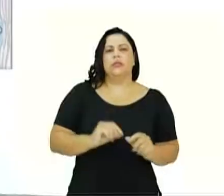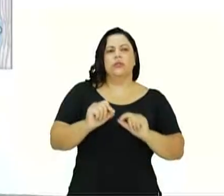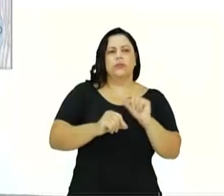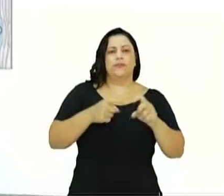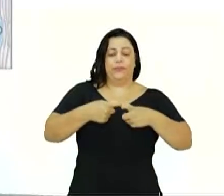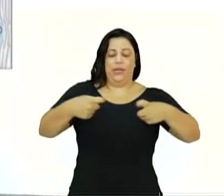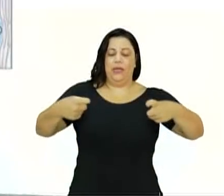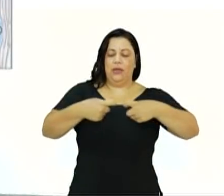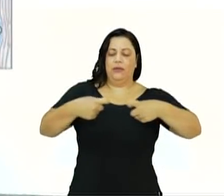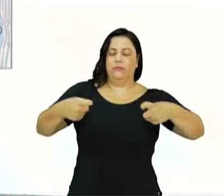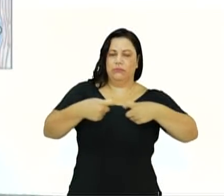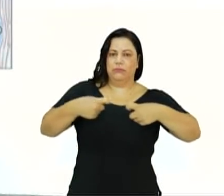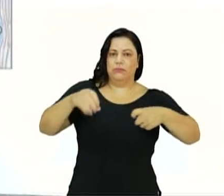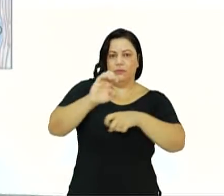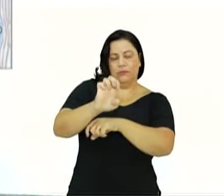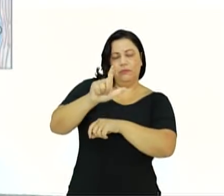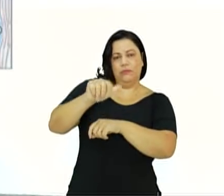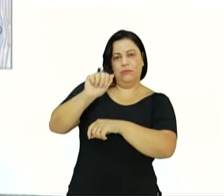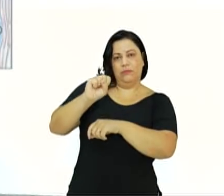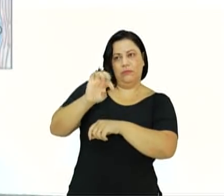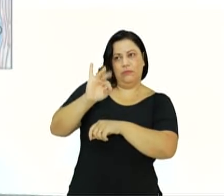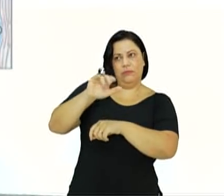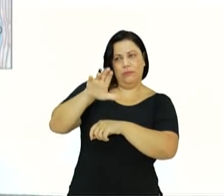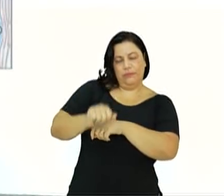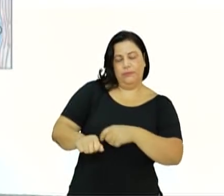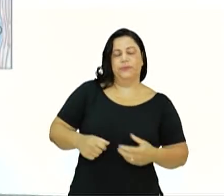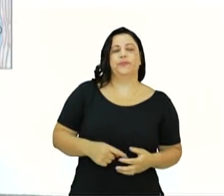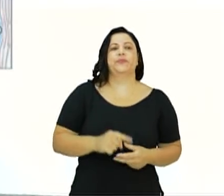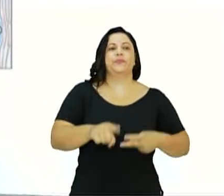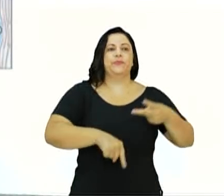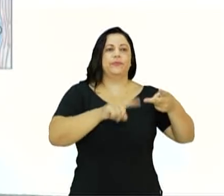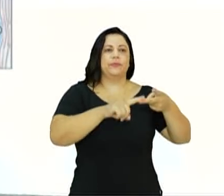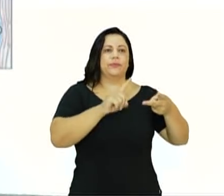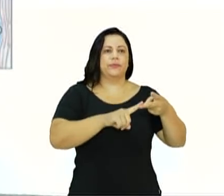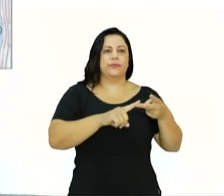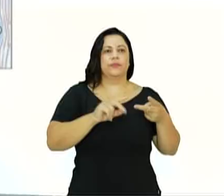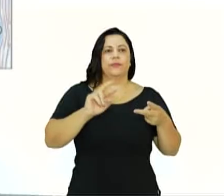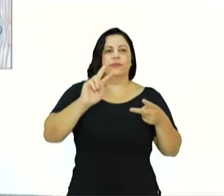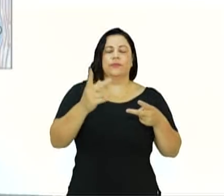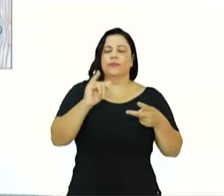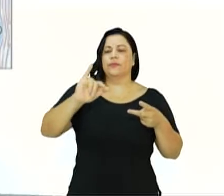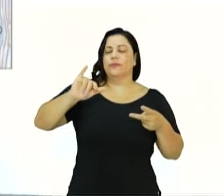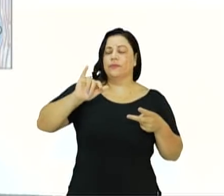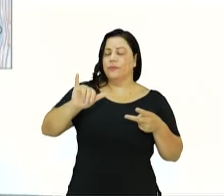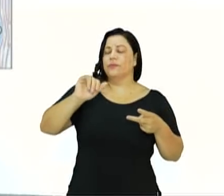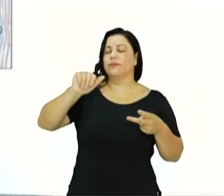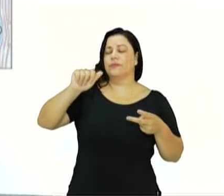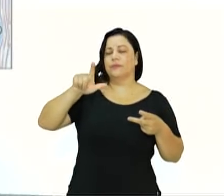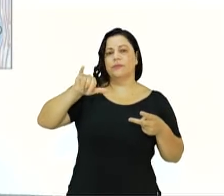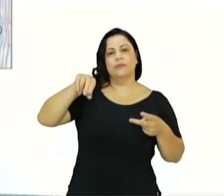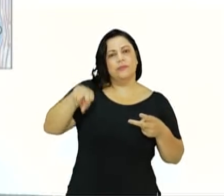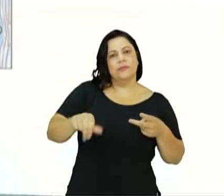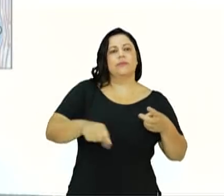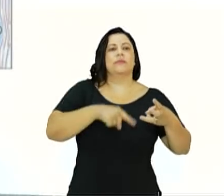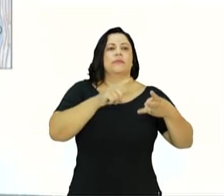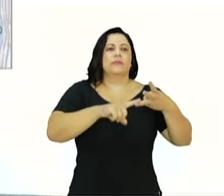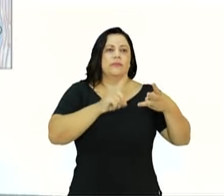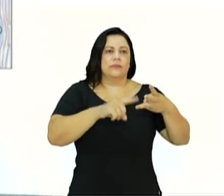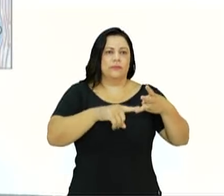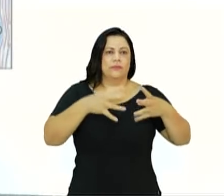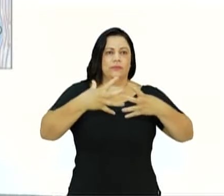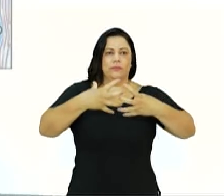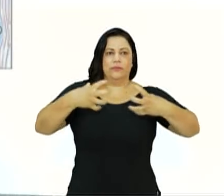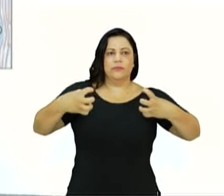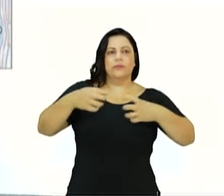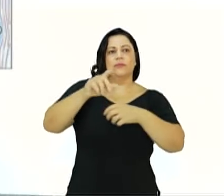elástica, já vamos ver detalhes sobre ela, a cartilagem hialina e a cartilagem fibrosa, que daí também